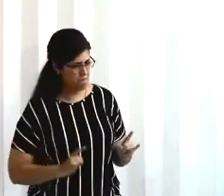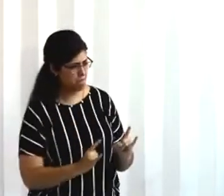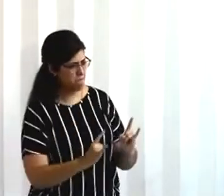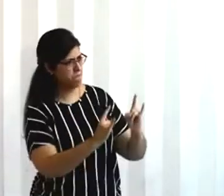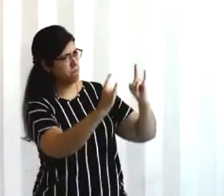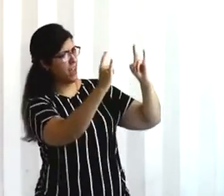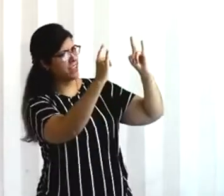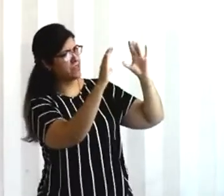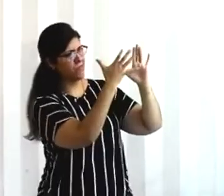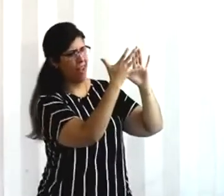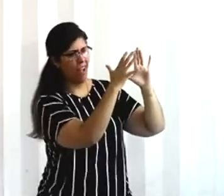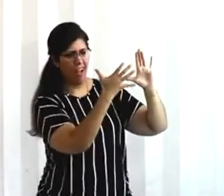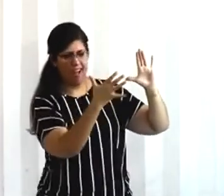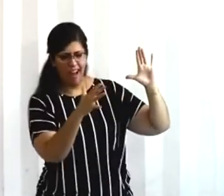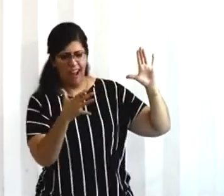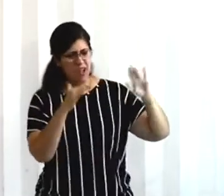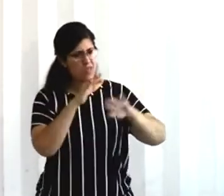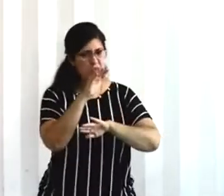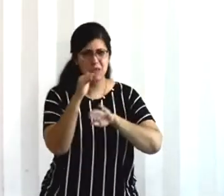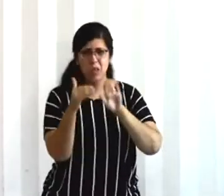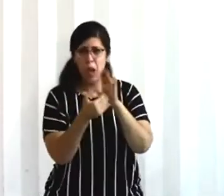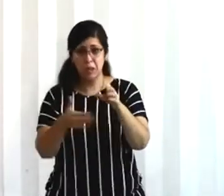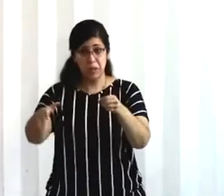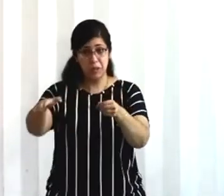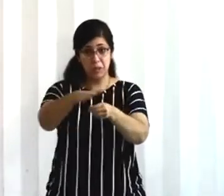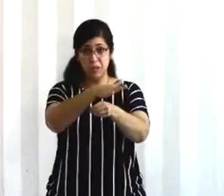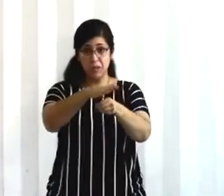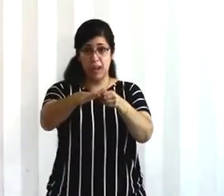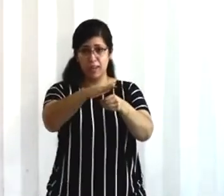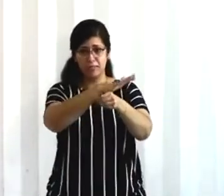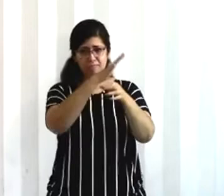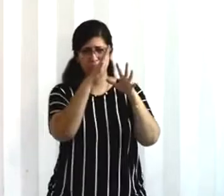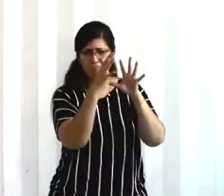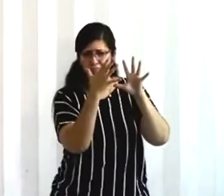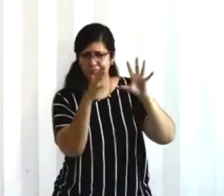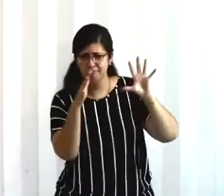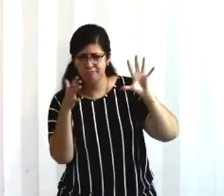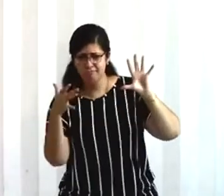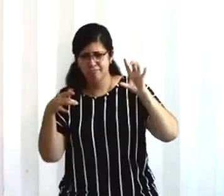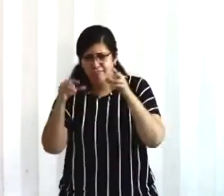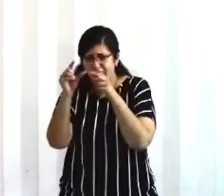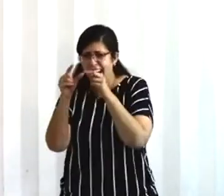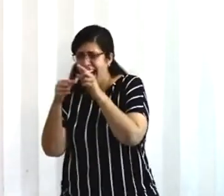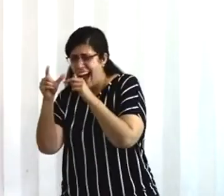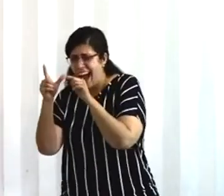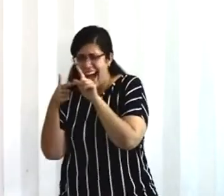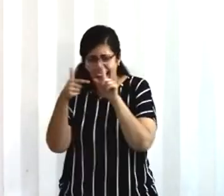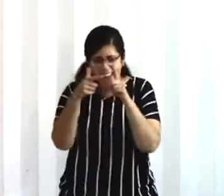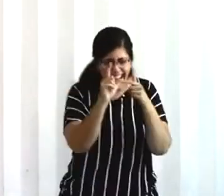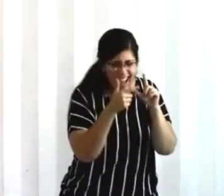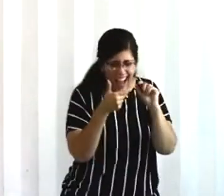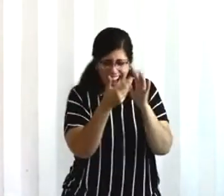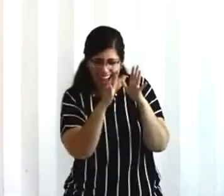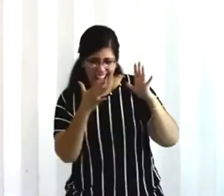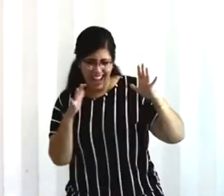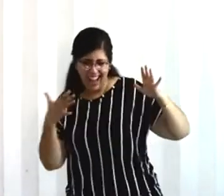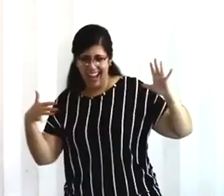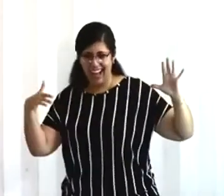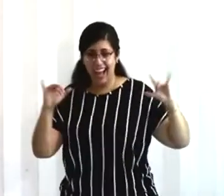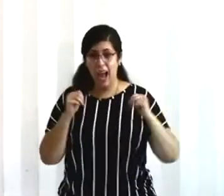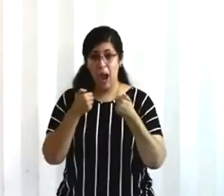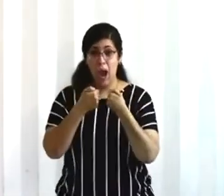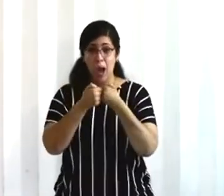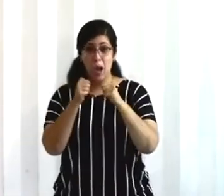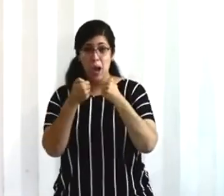né? Nós temos a nossa igreja aqui, luzes lá na frente. Nós vemos os ônibus, né? Quando à noite eles